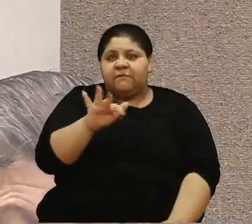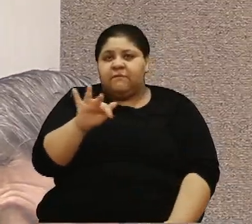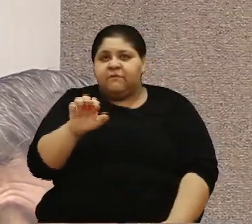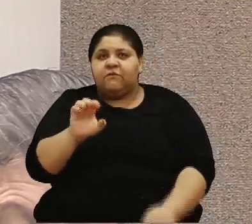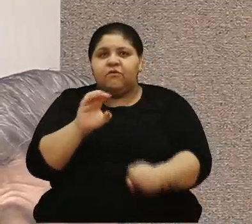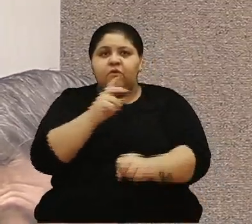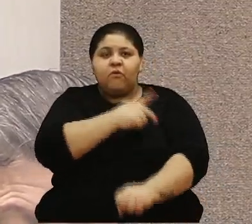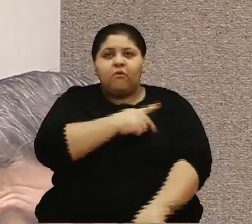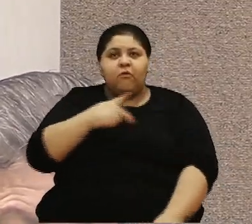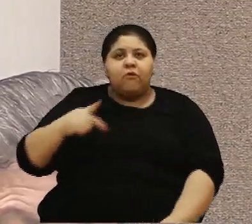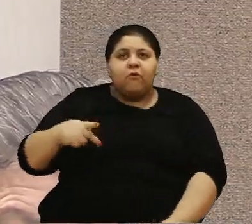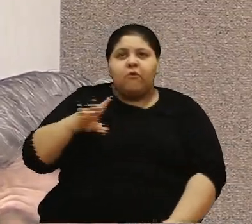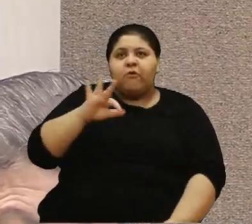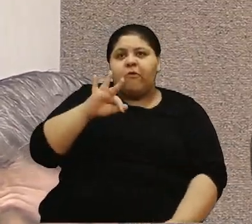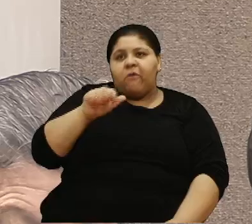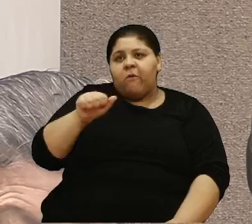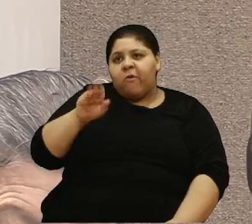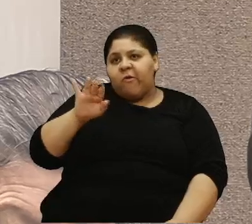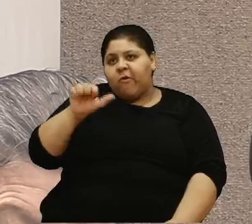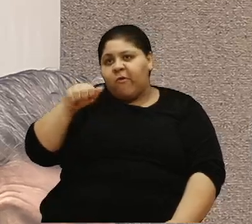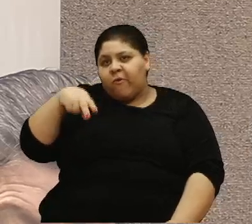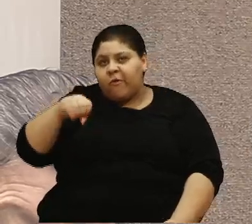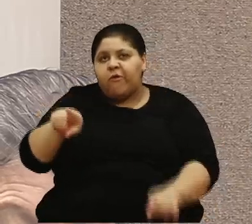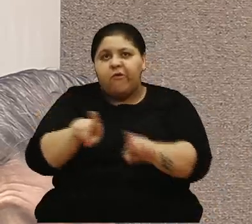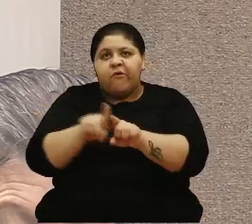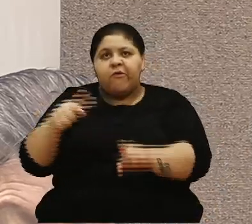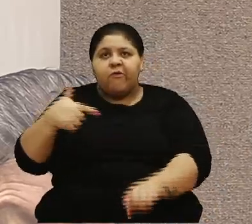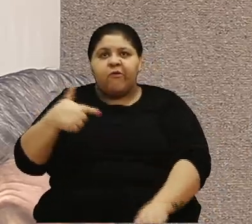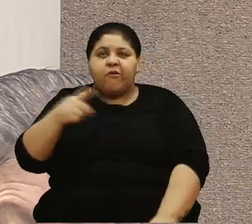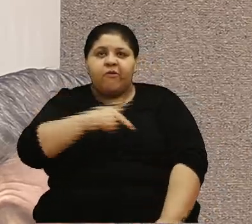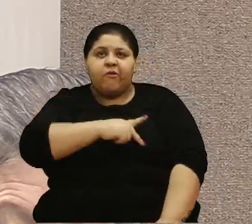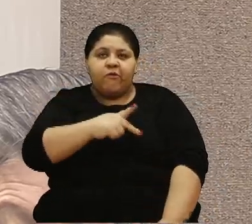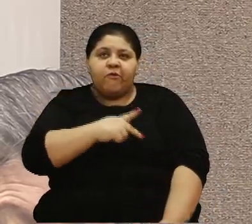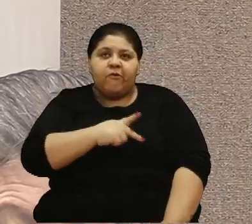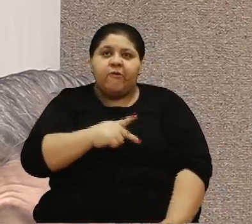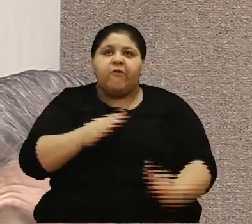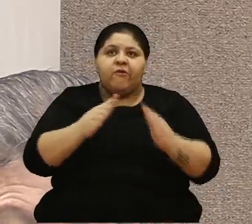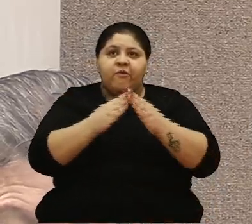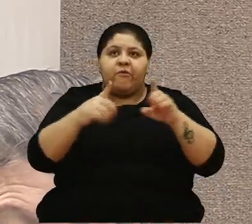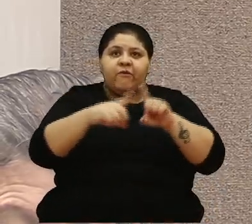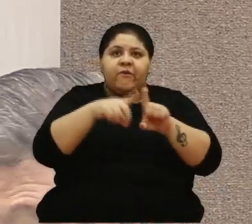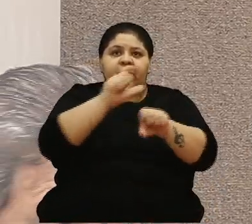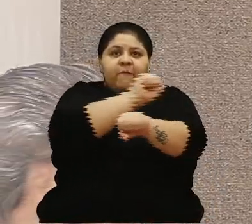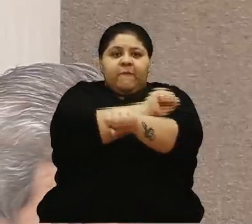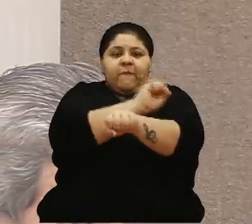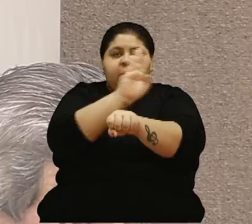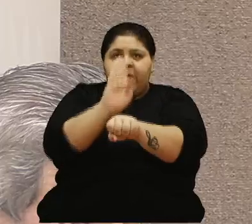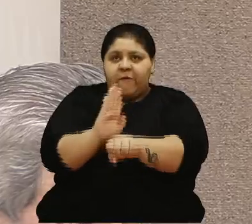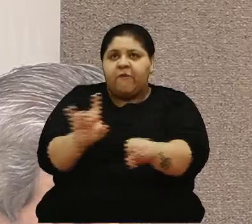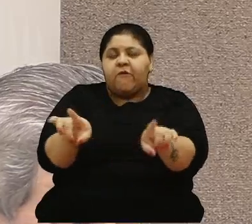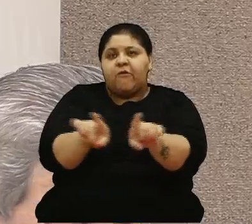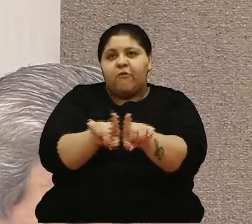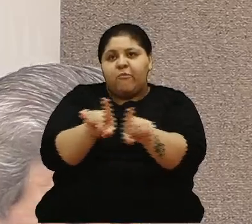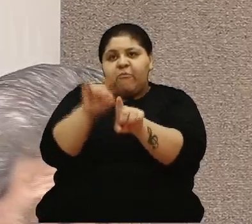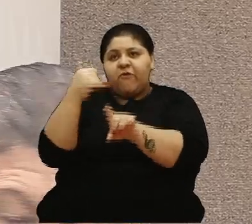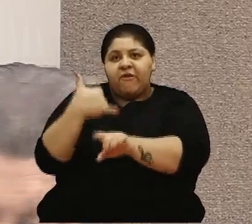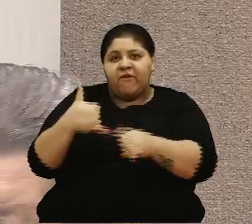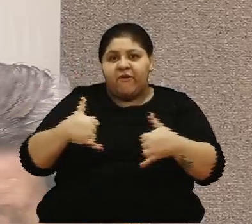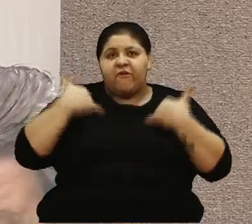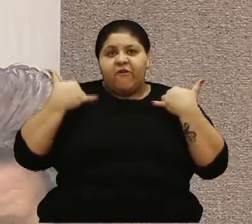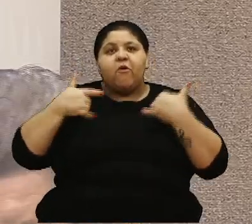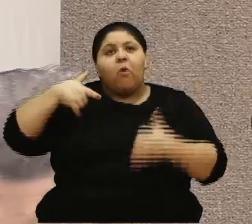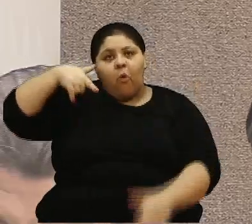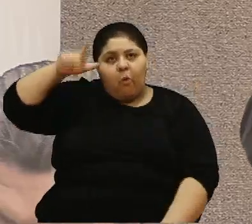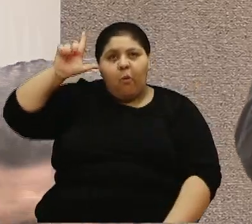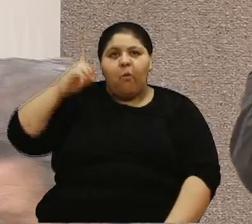que, além de pastor daquela igreja, também é vice-presidente da nossa igreja Assembleia de Deus em Caxias do Sul, por razão do seu aniversário na data de